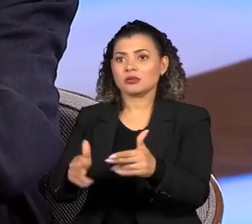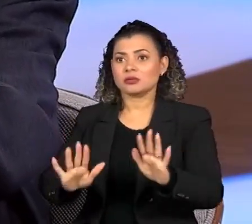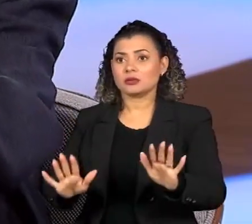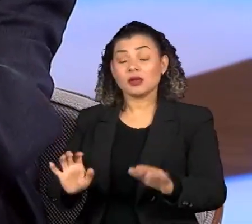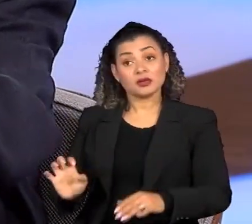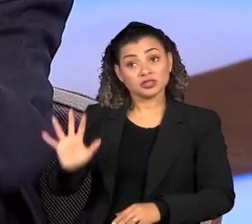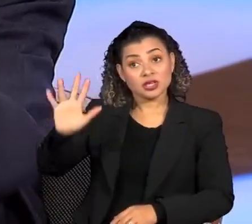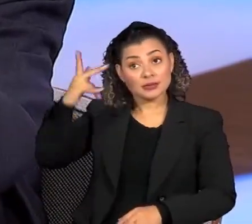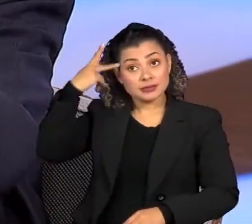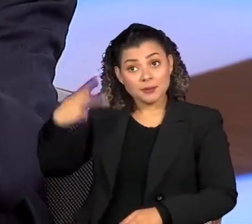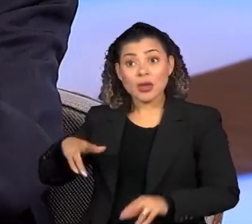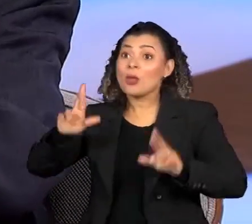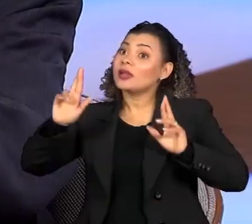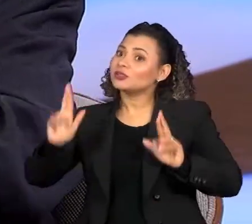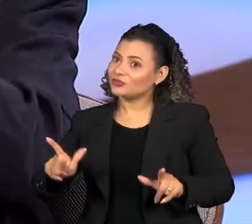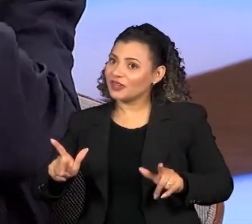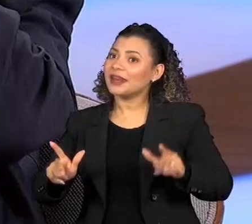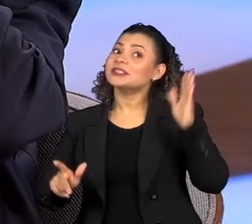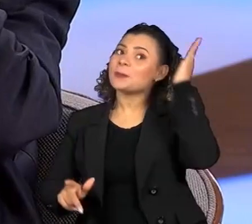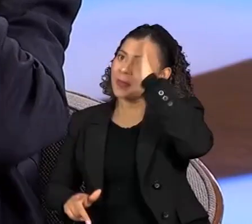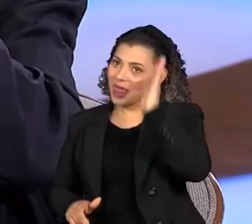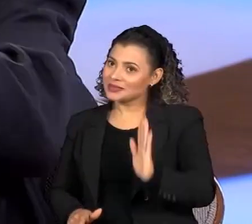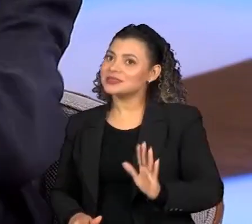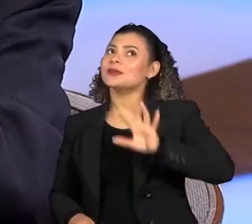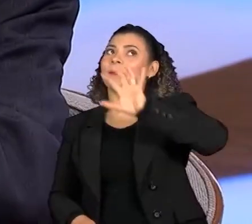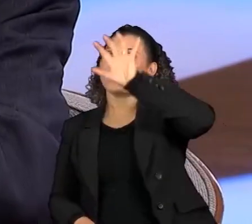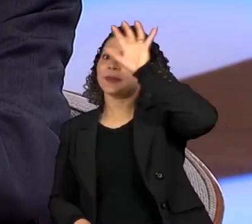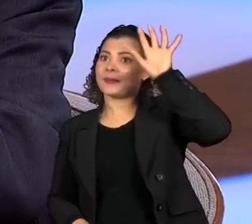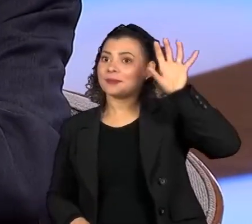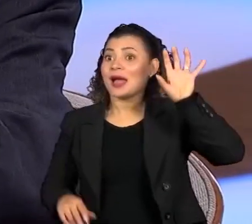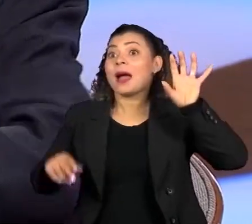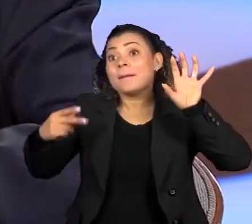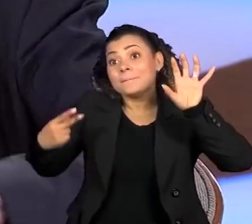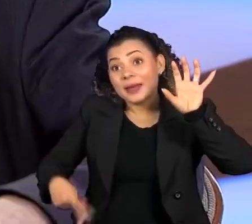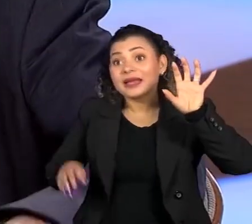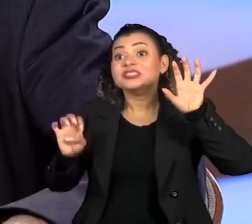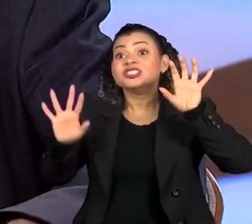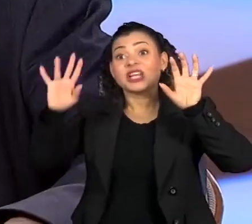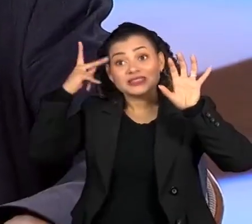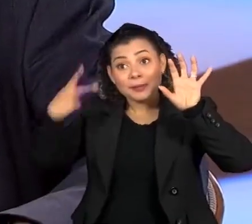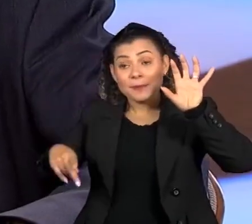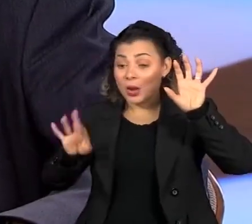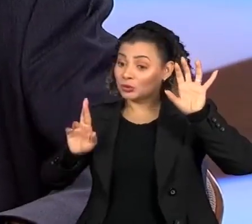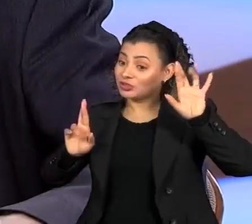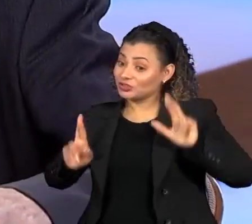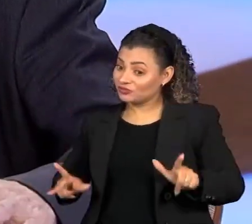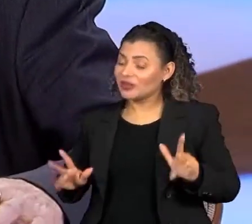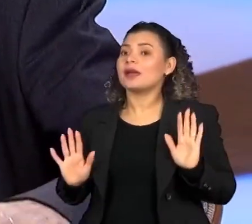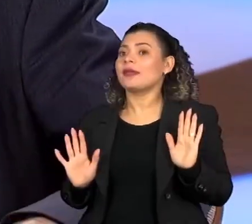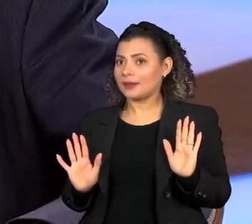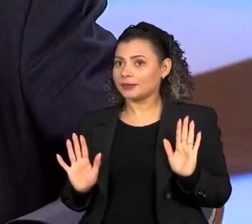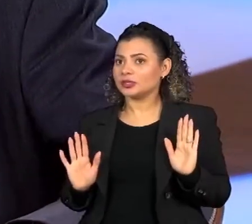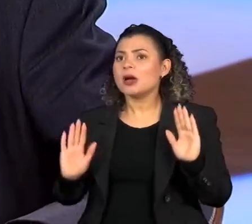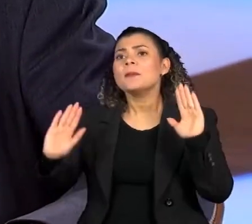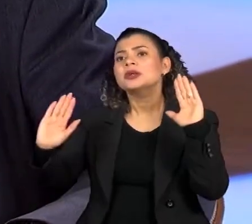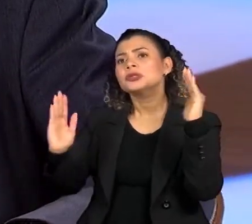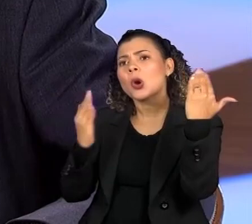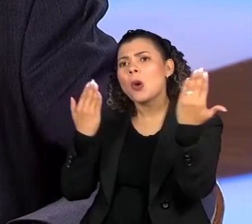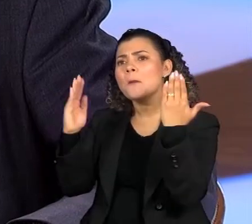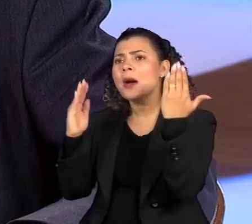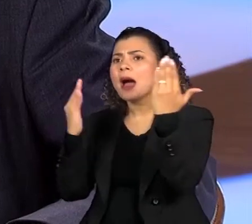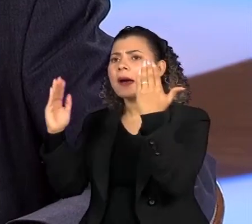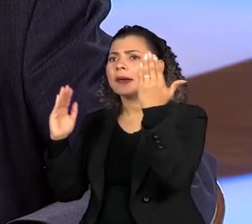é algo diferente sobre qual nós podemos falar é uma ilha no país mas compare com que ocorre